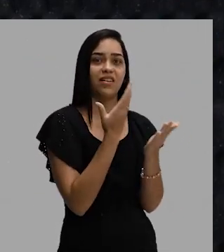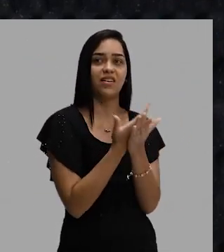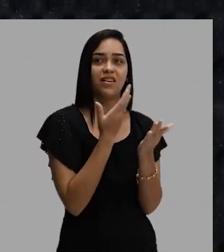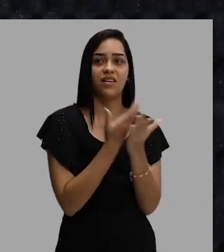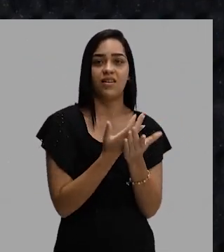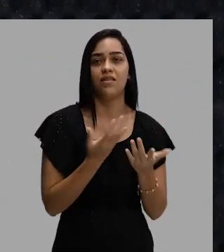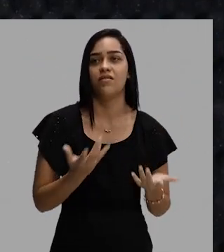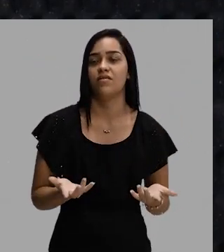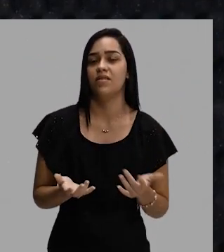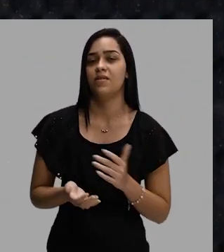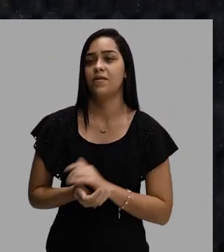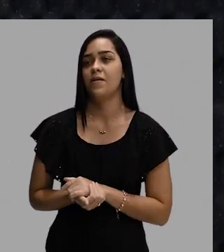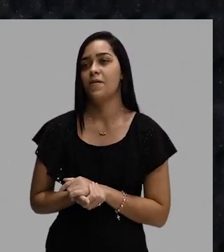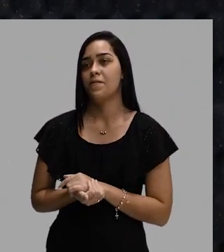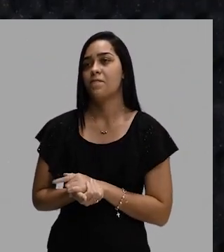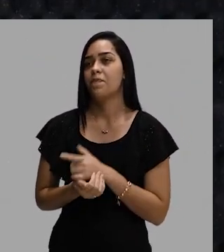faz